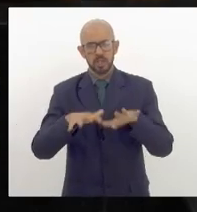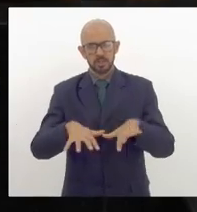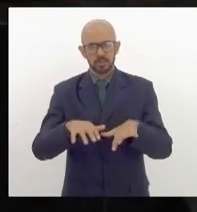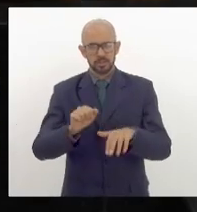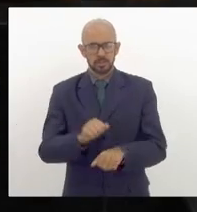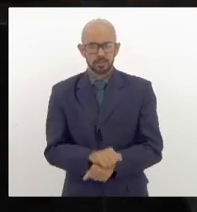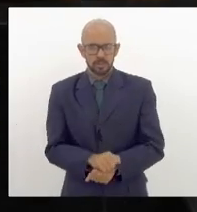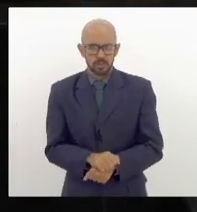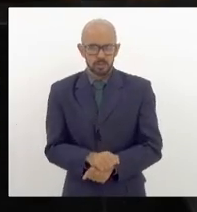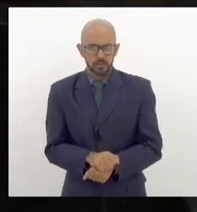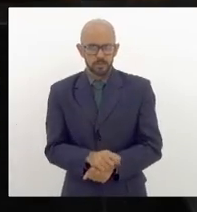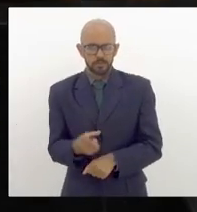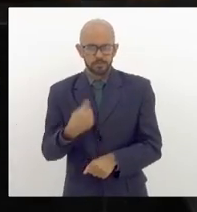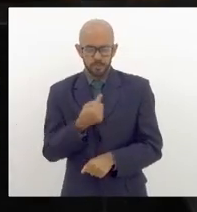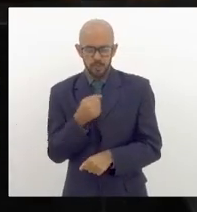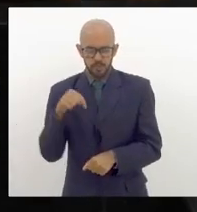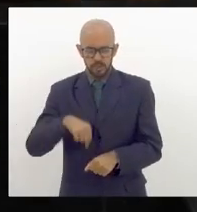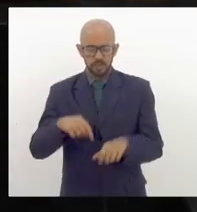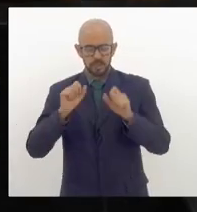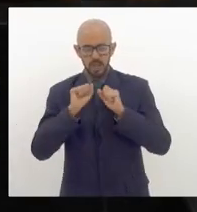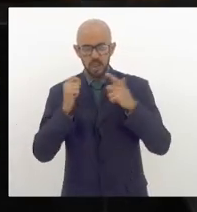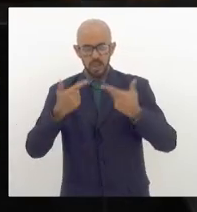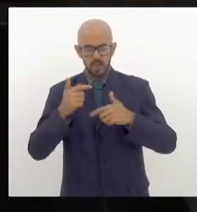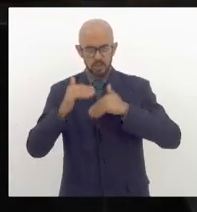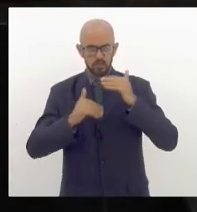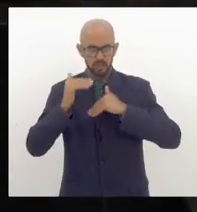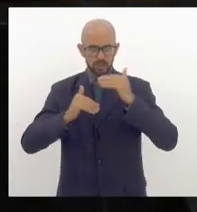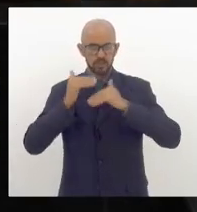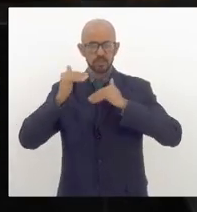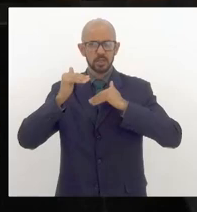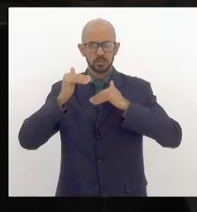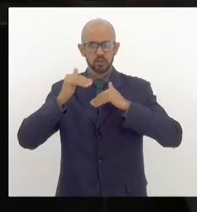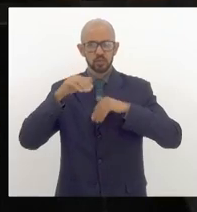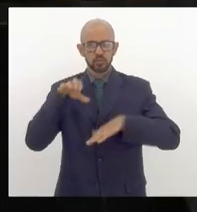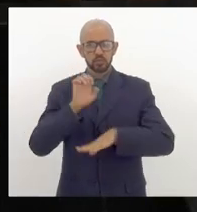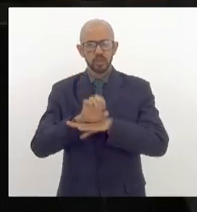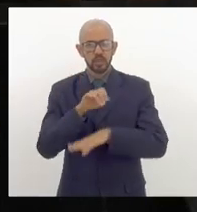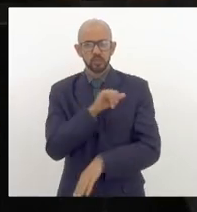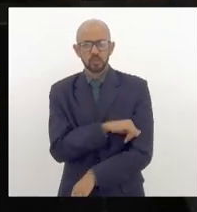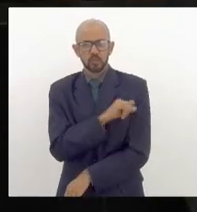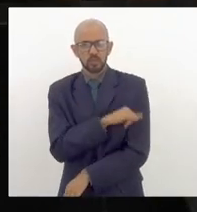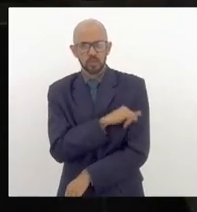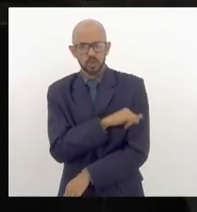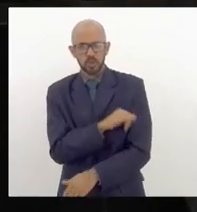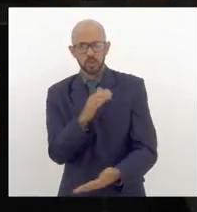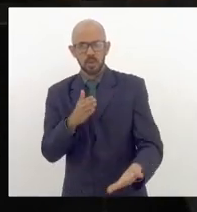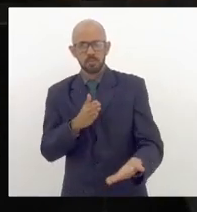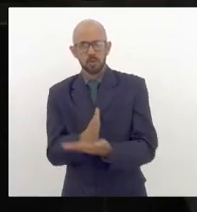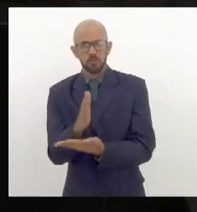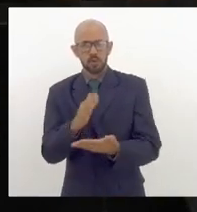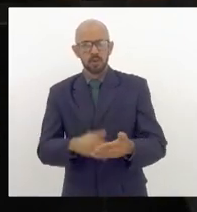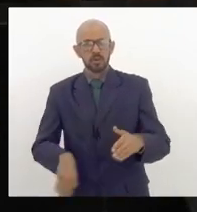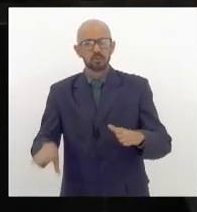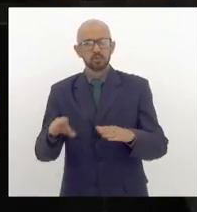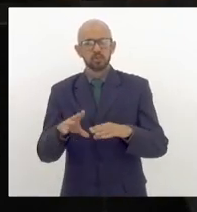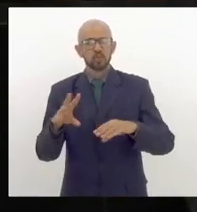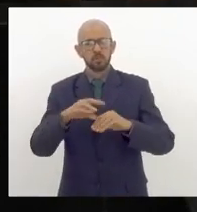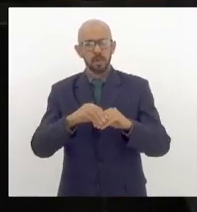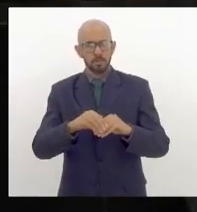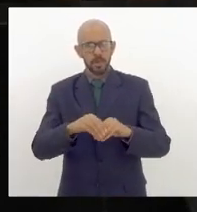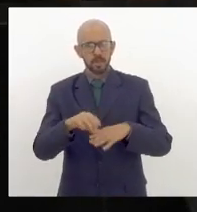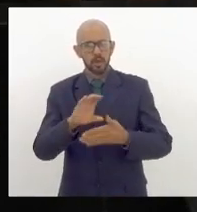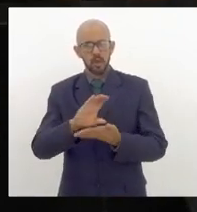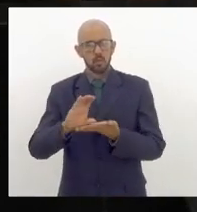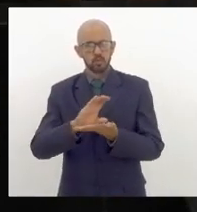Construção prever nós aqui na Assembleia avançamos no âmbito do Estado do Rio de Janeiro e garantimos e aprovamos uma emenda à nossa Constituição constituição